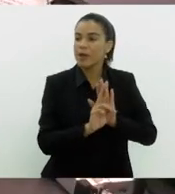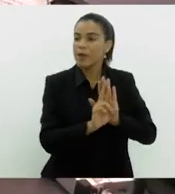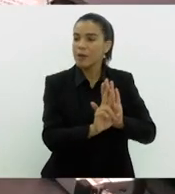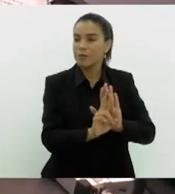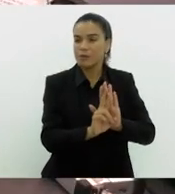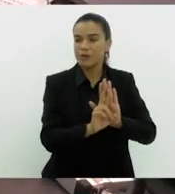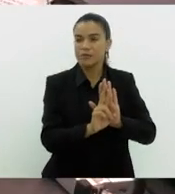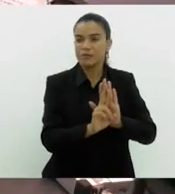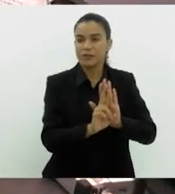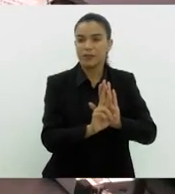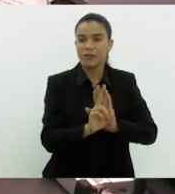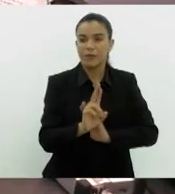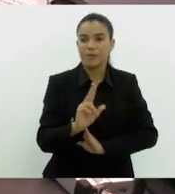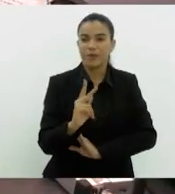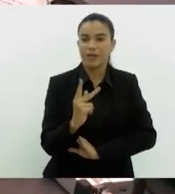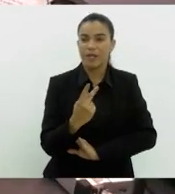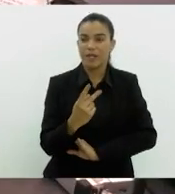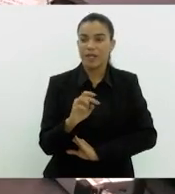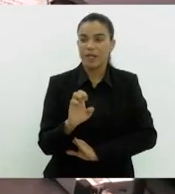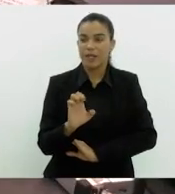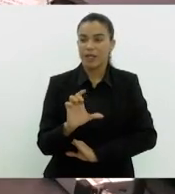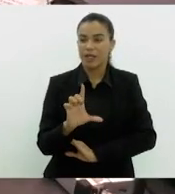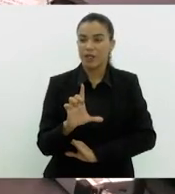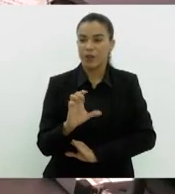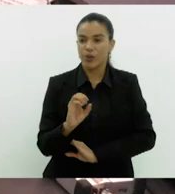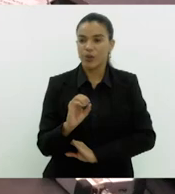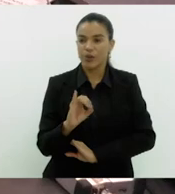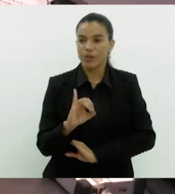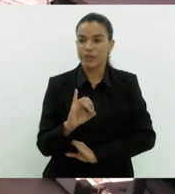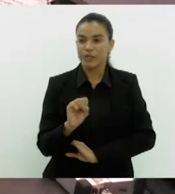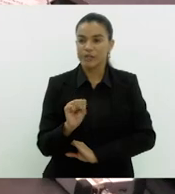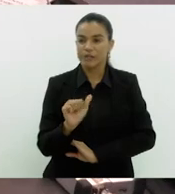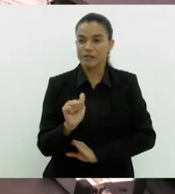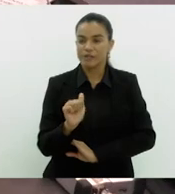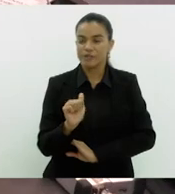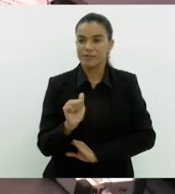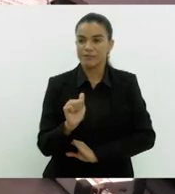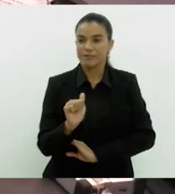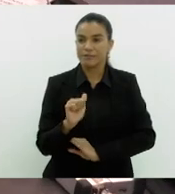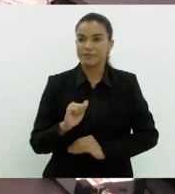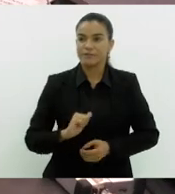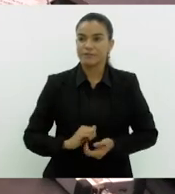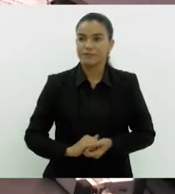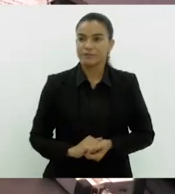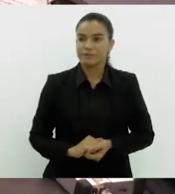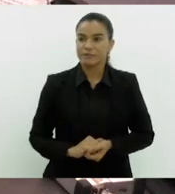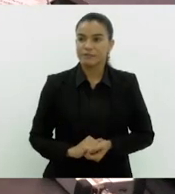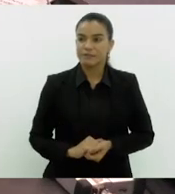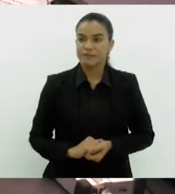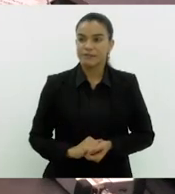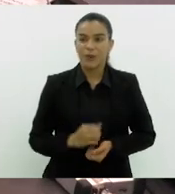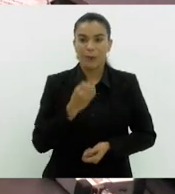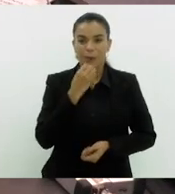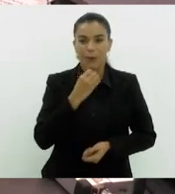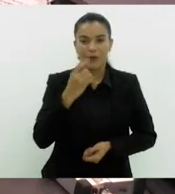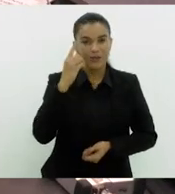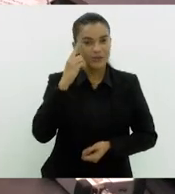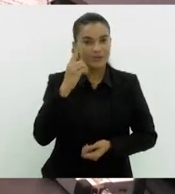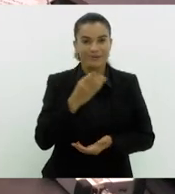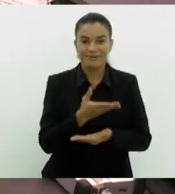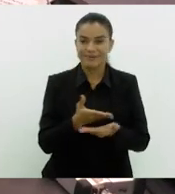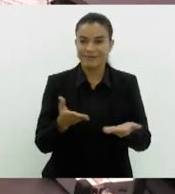a senhora Heloísa. Obrigada pela sua presença. Bom dia. Vou usar esse microfone. Isso. Bom dia a